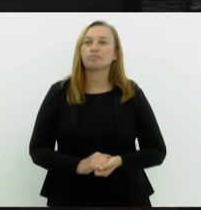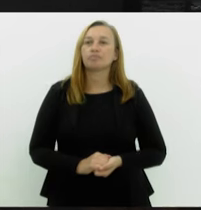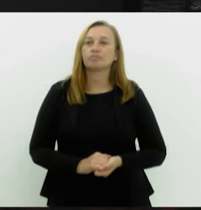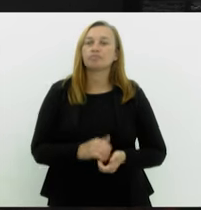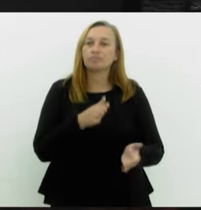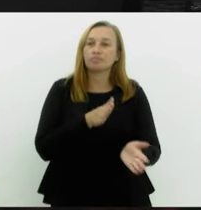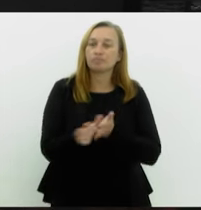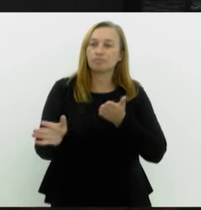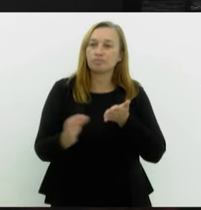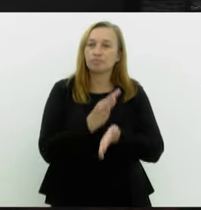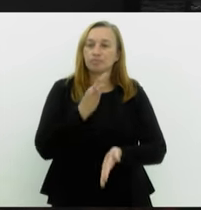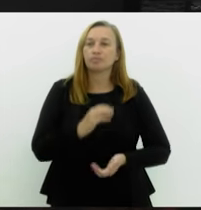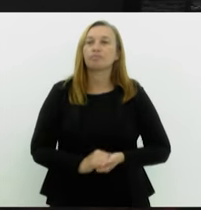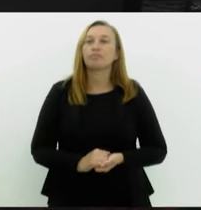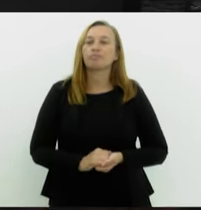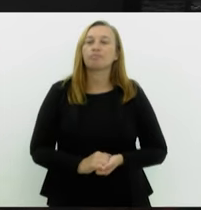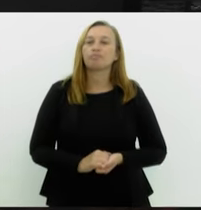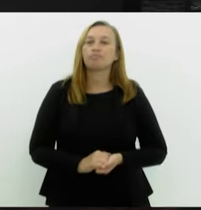vai autógrafo.